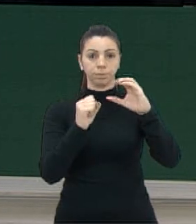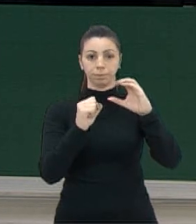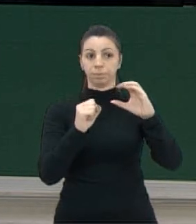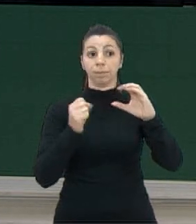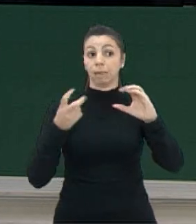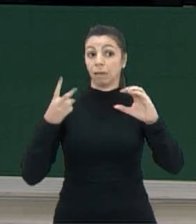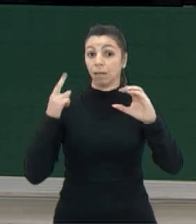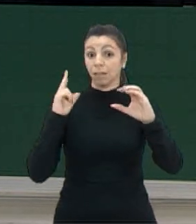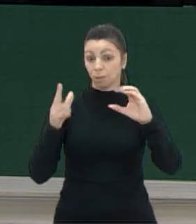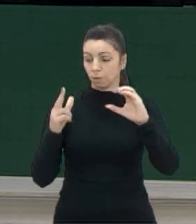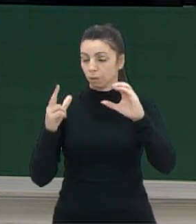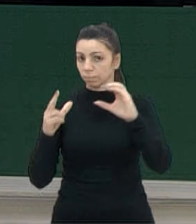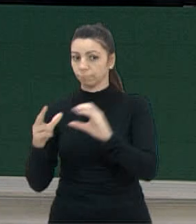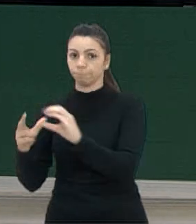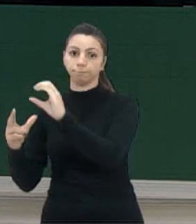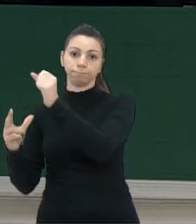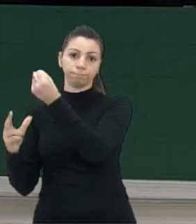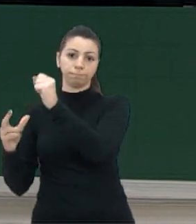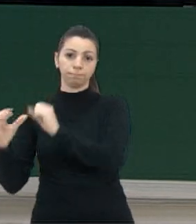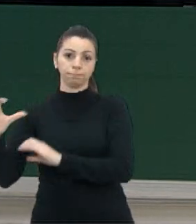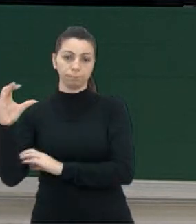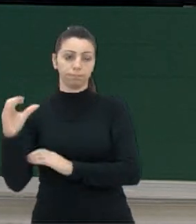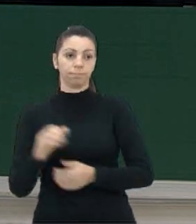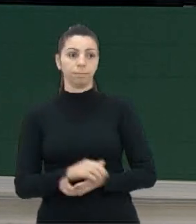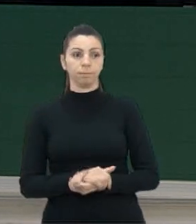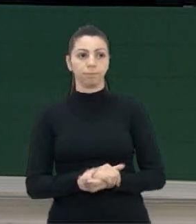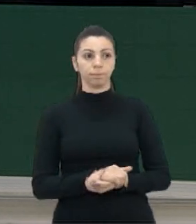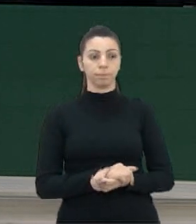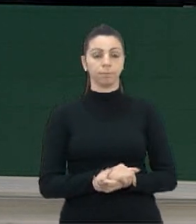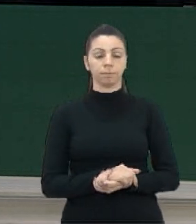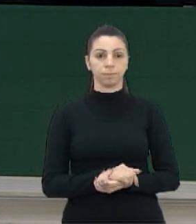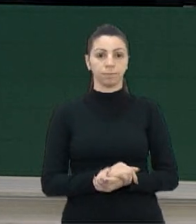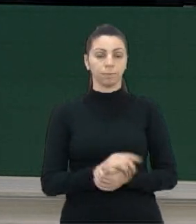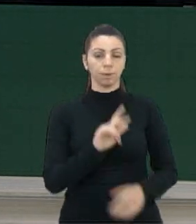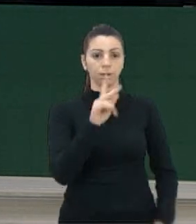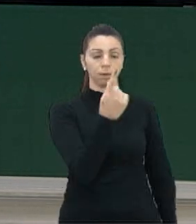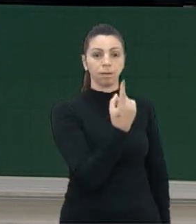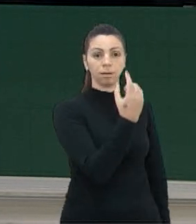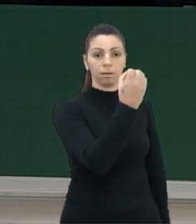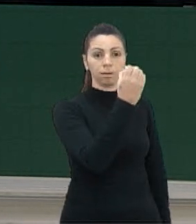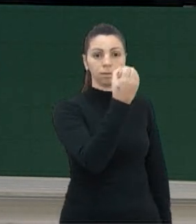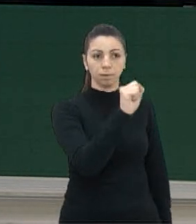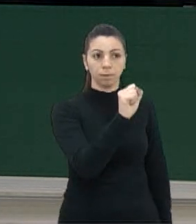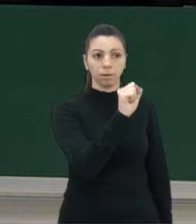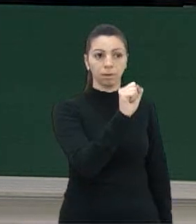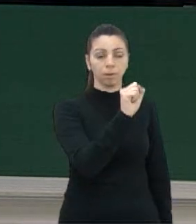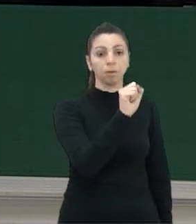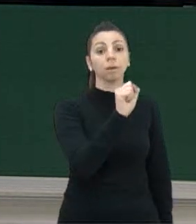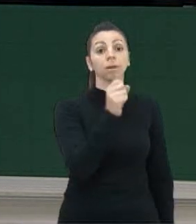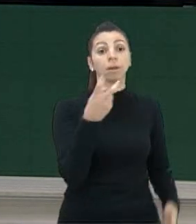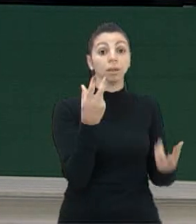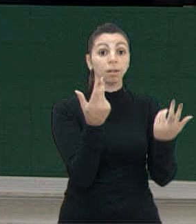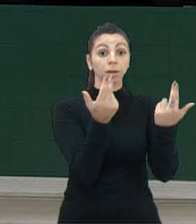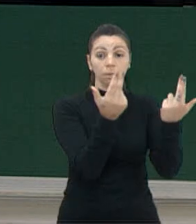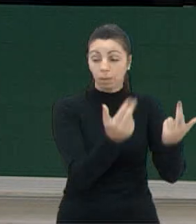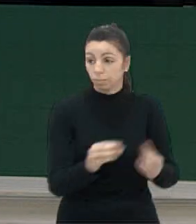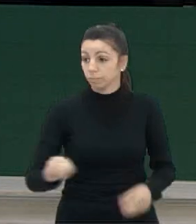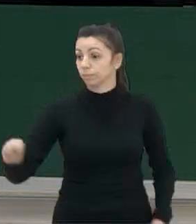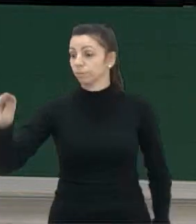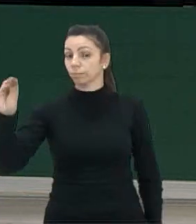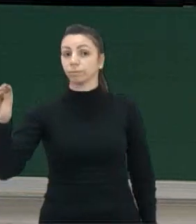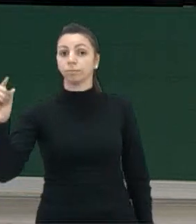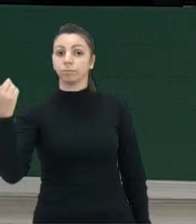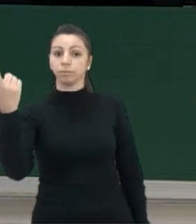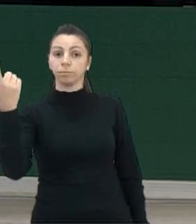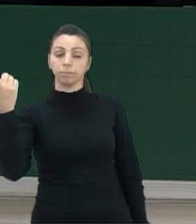carbonos lá do outro lado. Tenho 18 hidrogênios aqui, preciso ter 18 hidrogênios lá do outro lado.